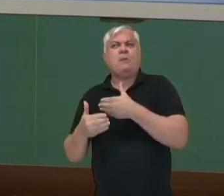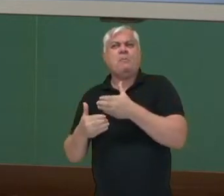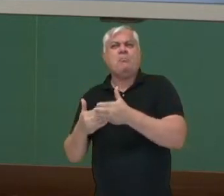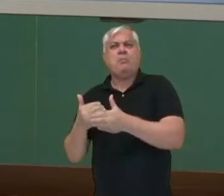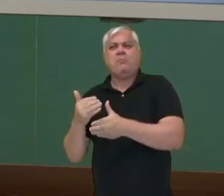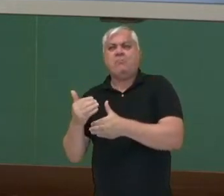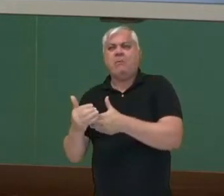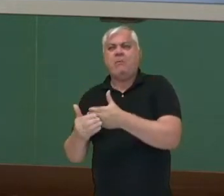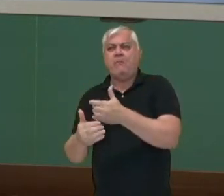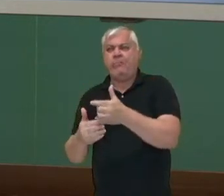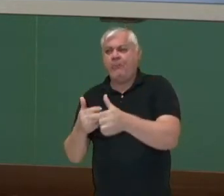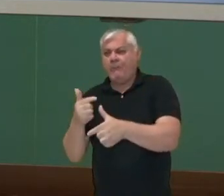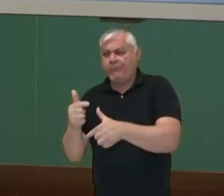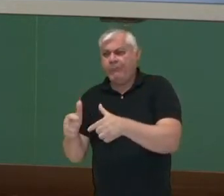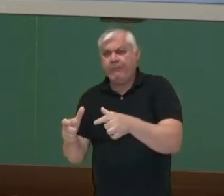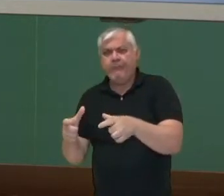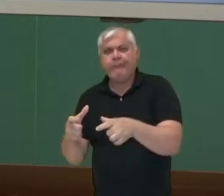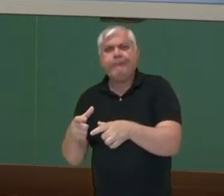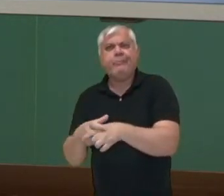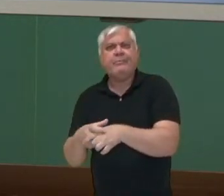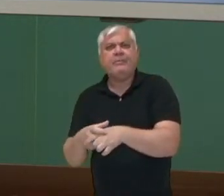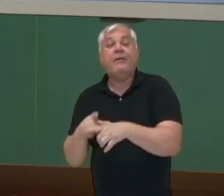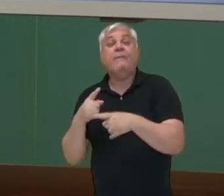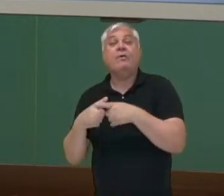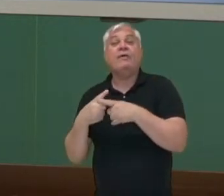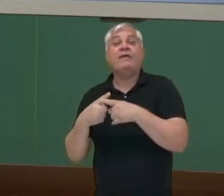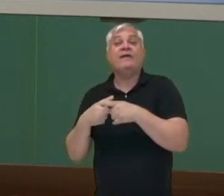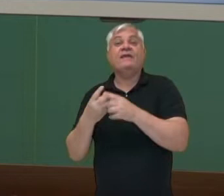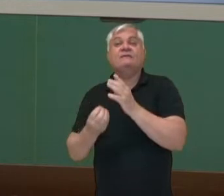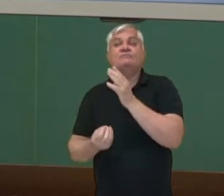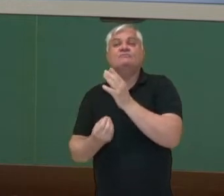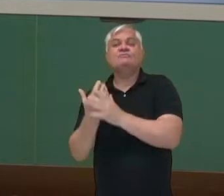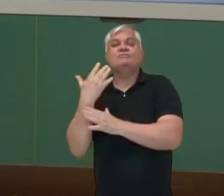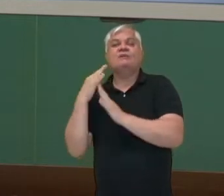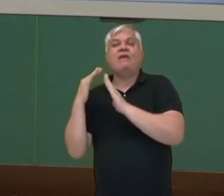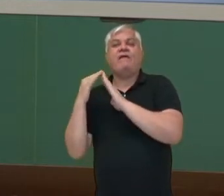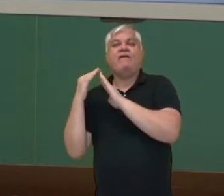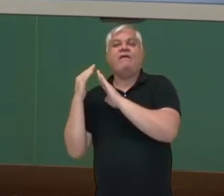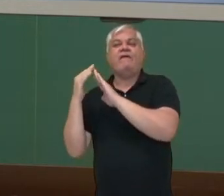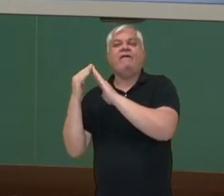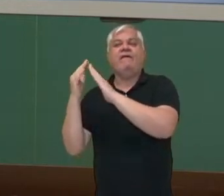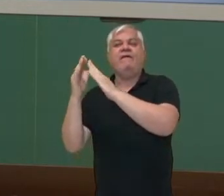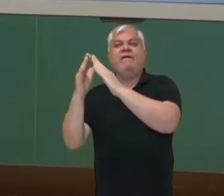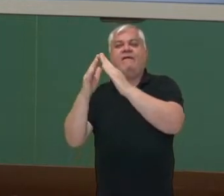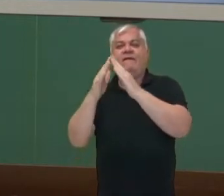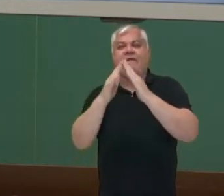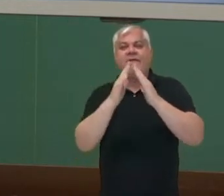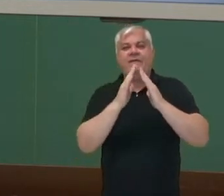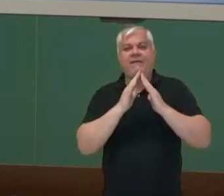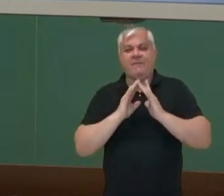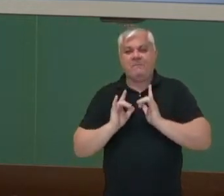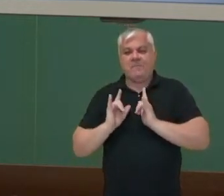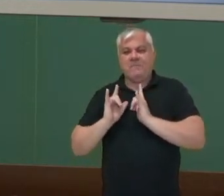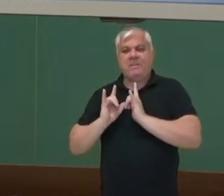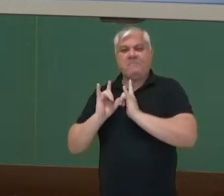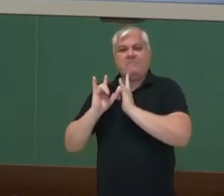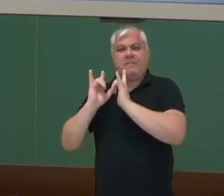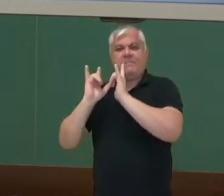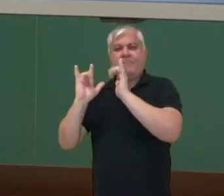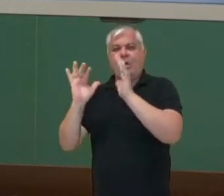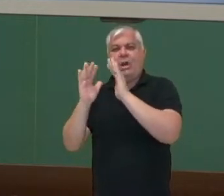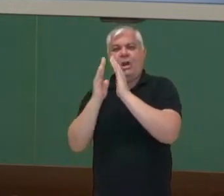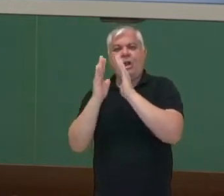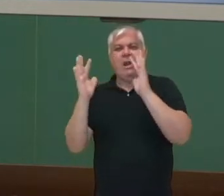gradativamente, conforme aconteceu a ocupação também dessas áreas. Quanto mais se concentra a população naquela área,